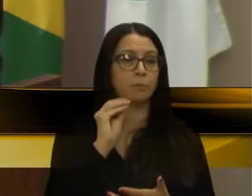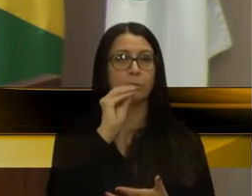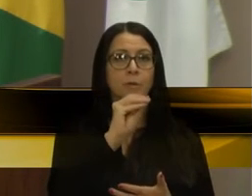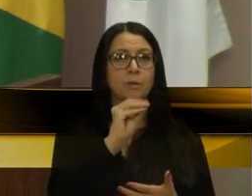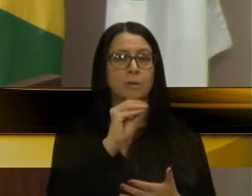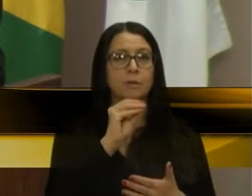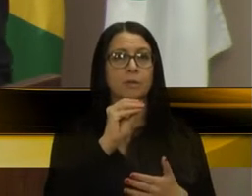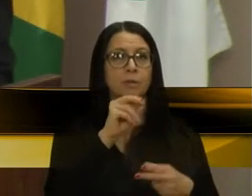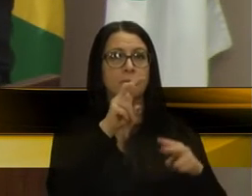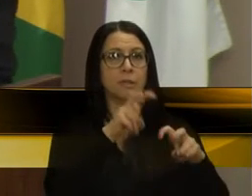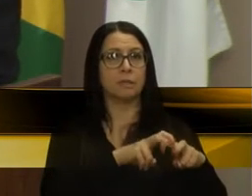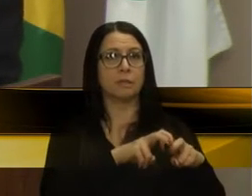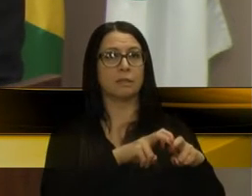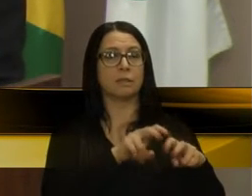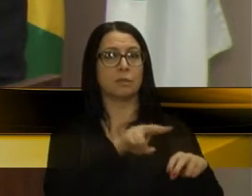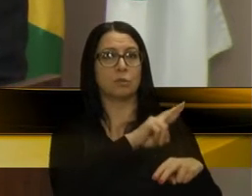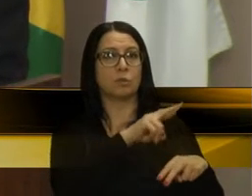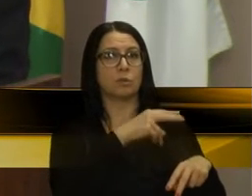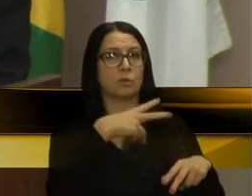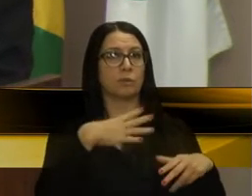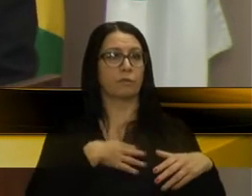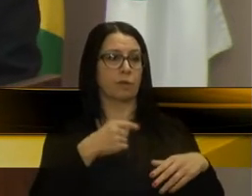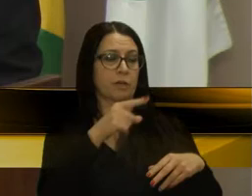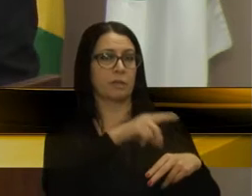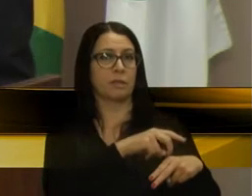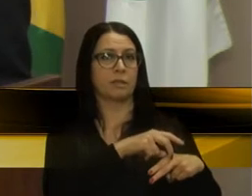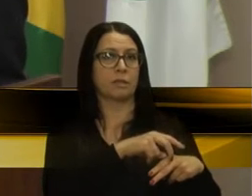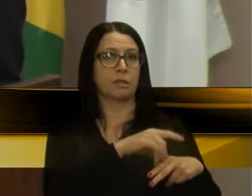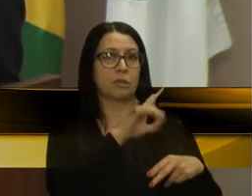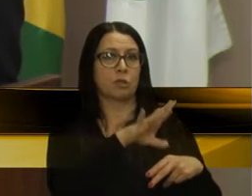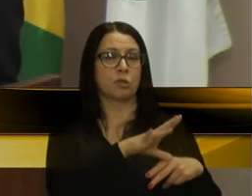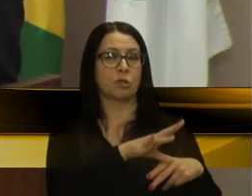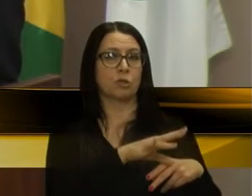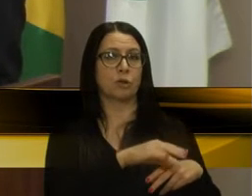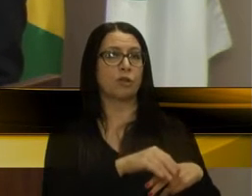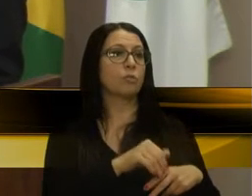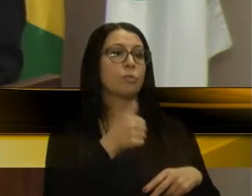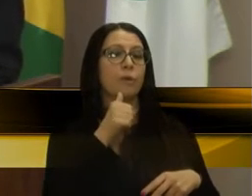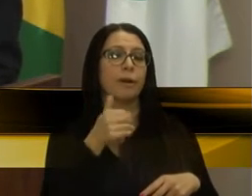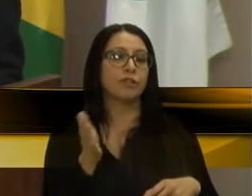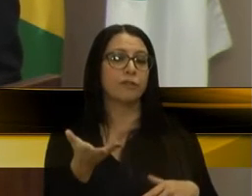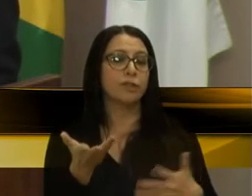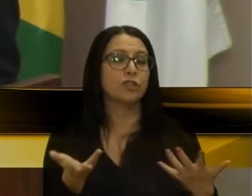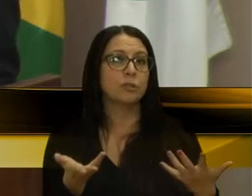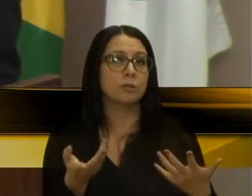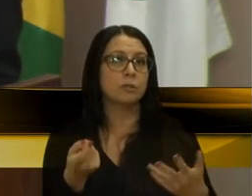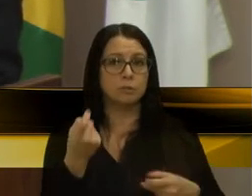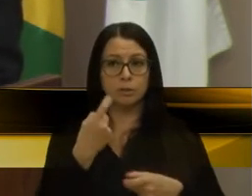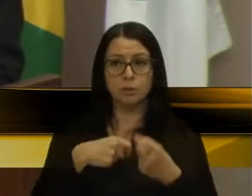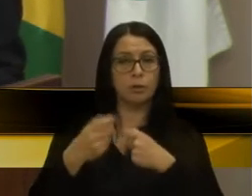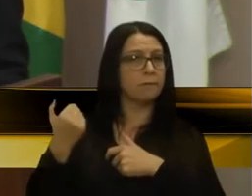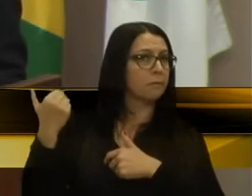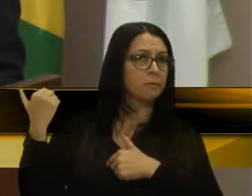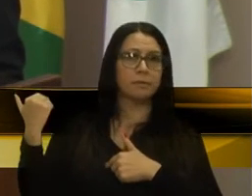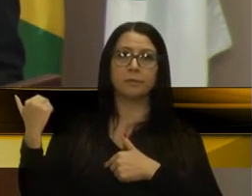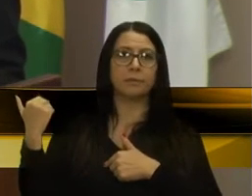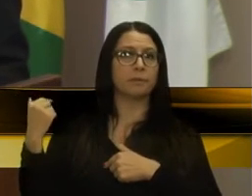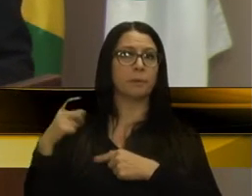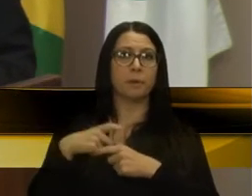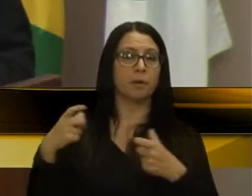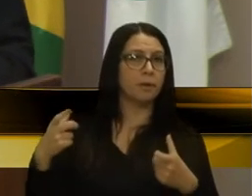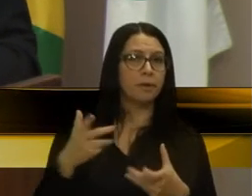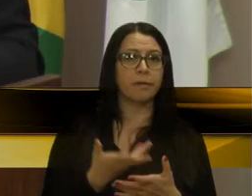na cadeirinha, que não utilize a cadeirinha, que ele seja somente advertido, que isso é um retrocesso dos